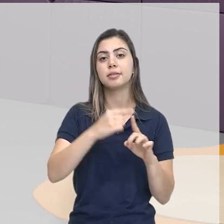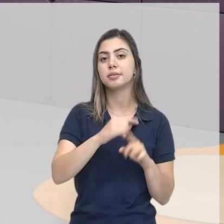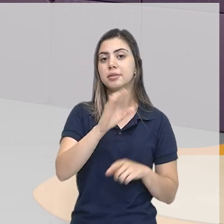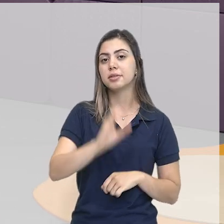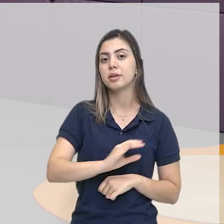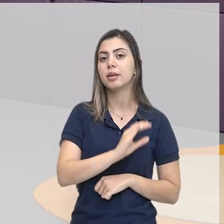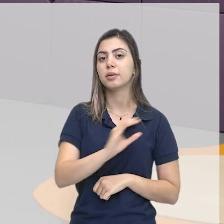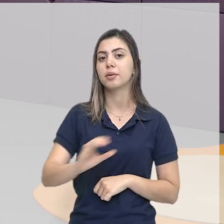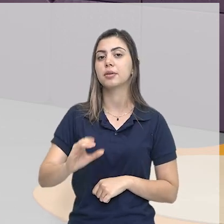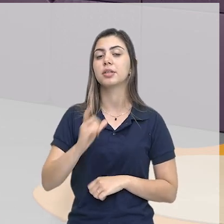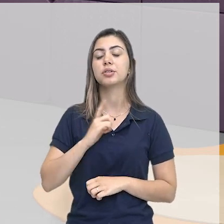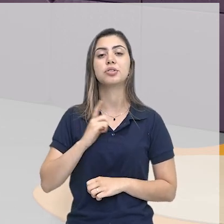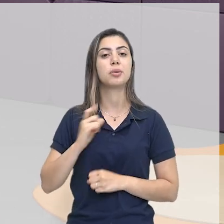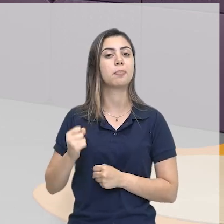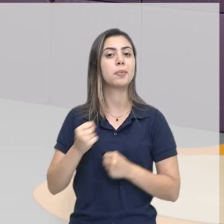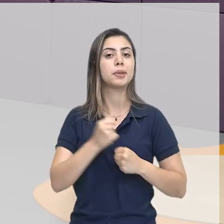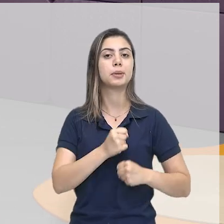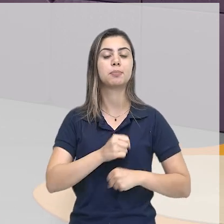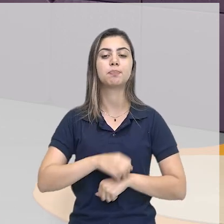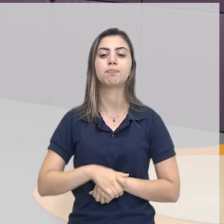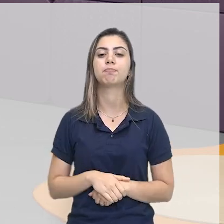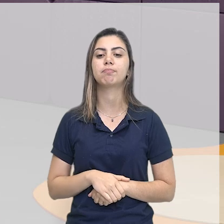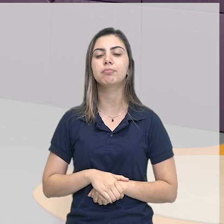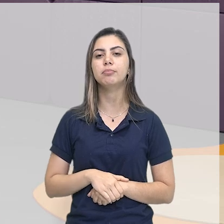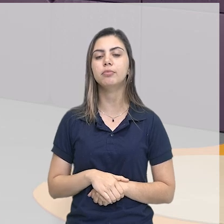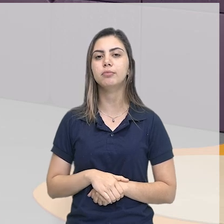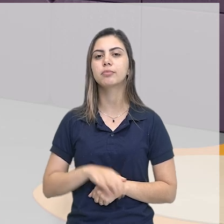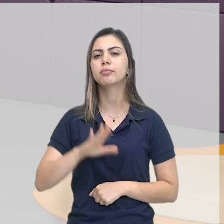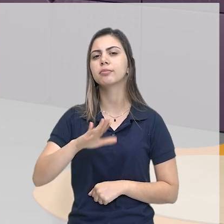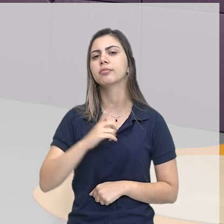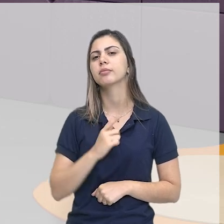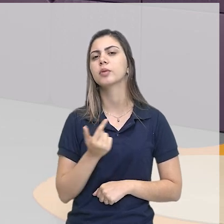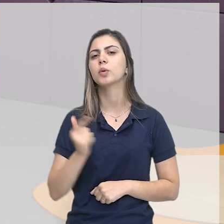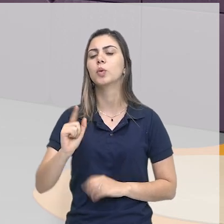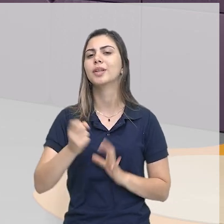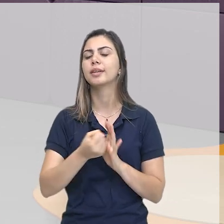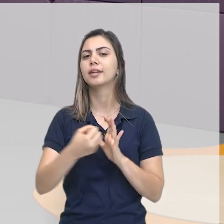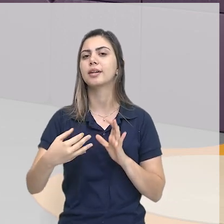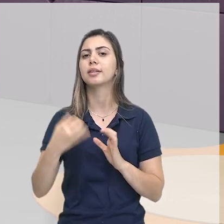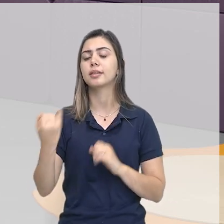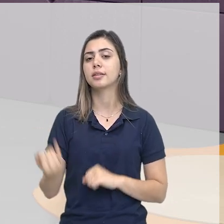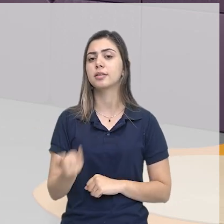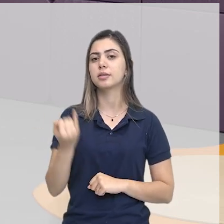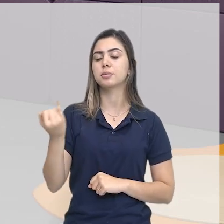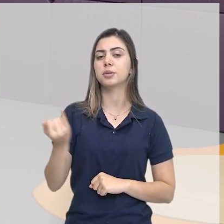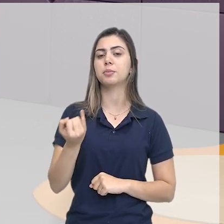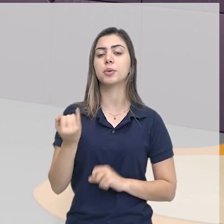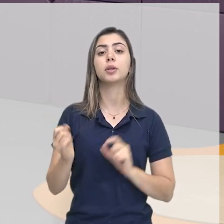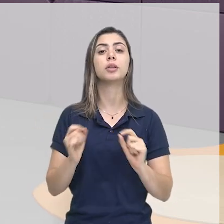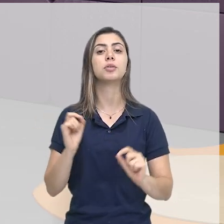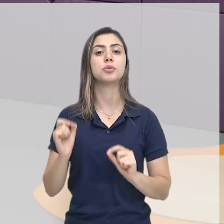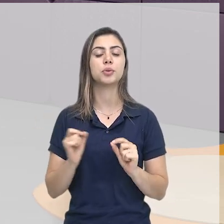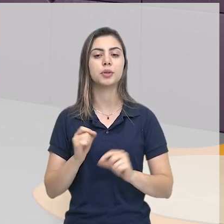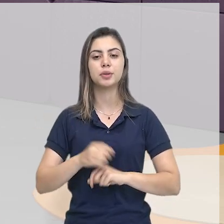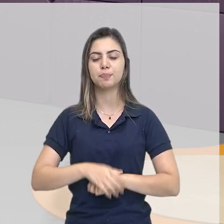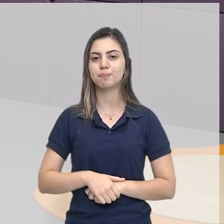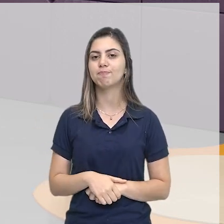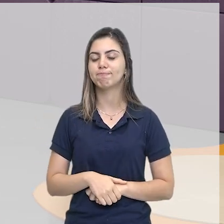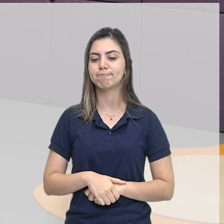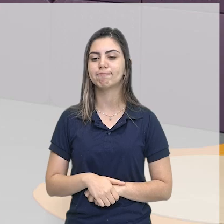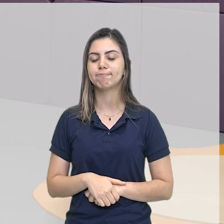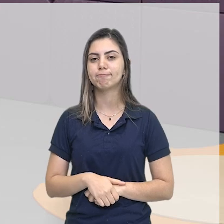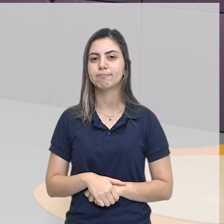Católica. Outro ponto muito importante, né? Outra classe